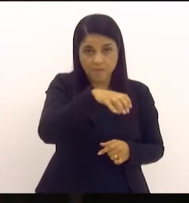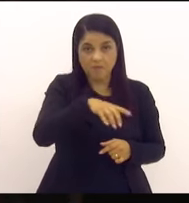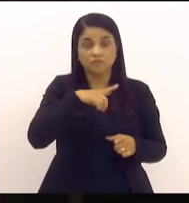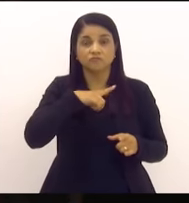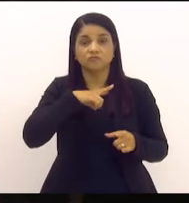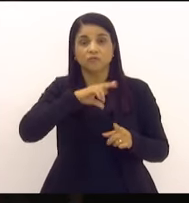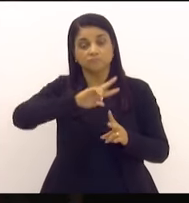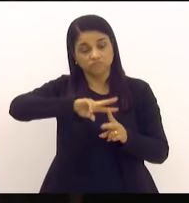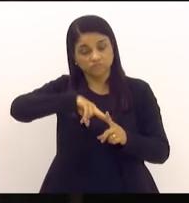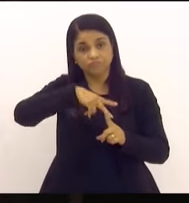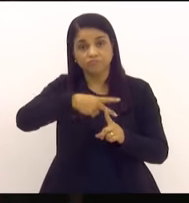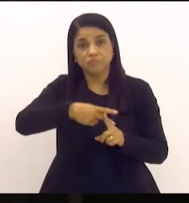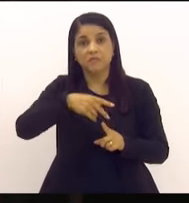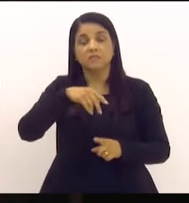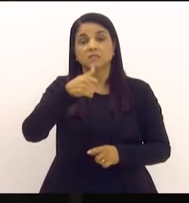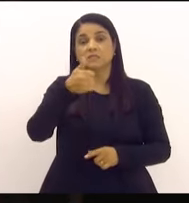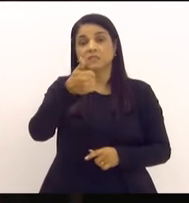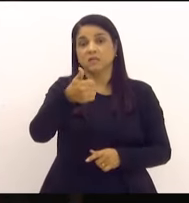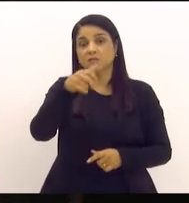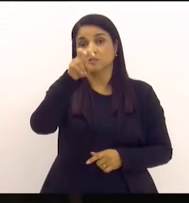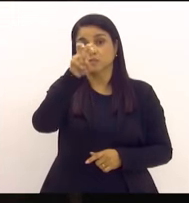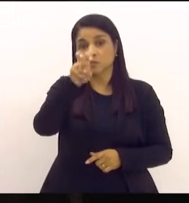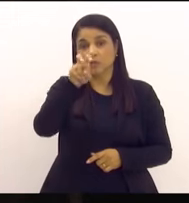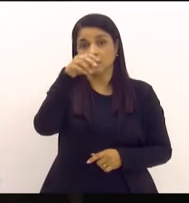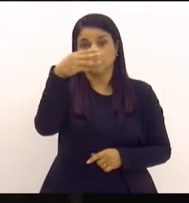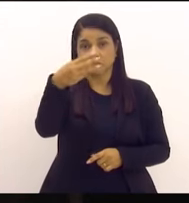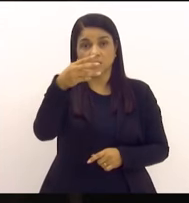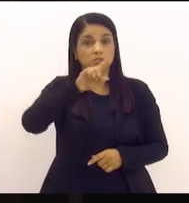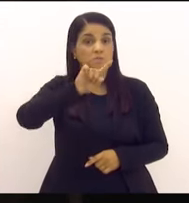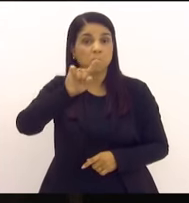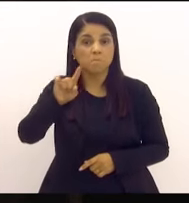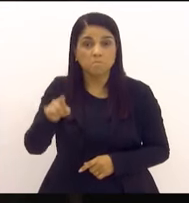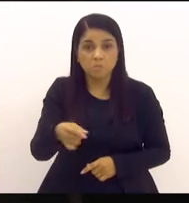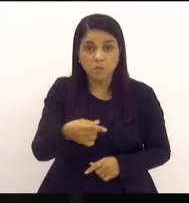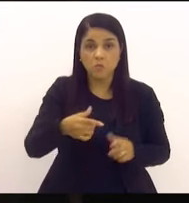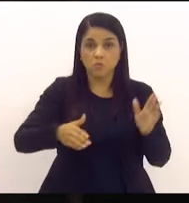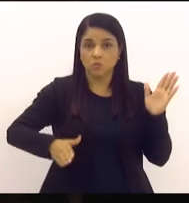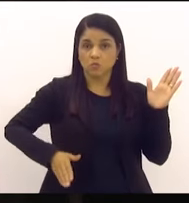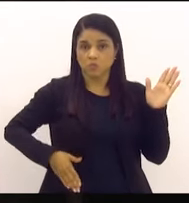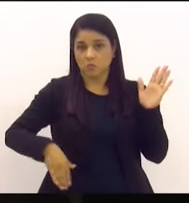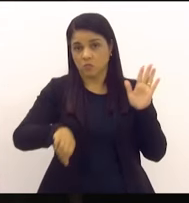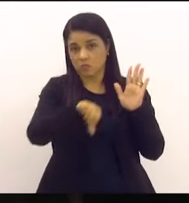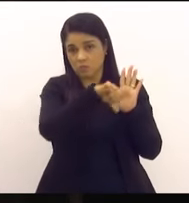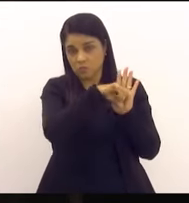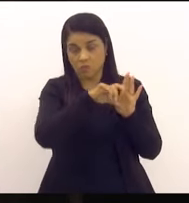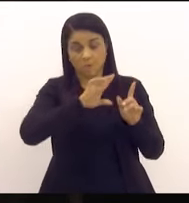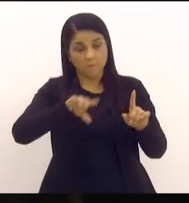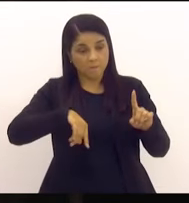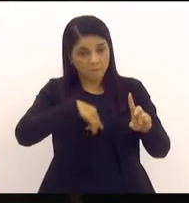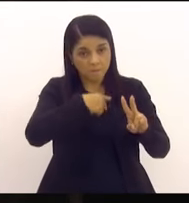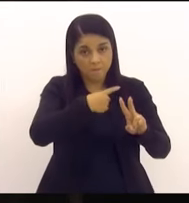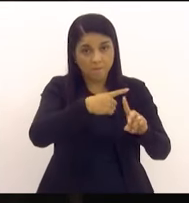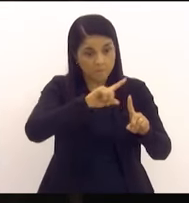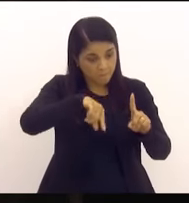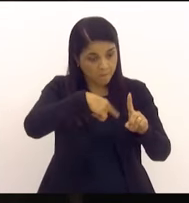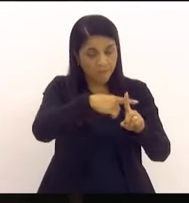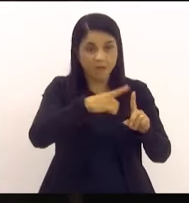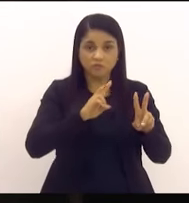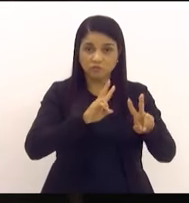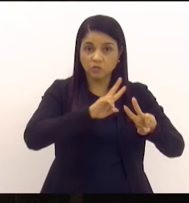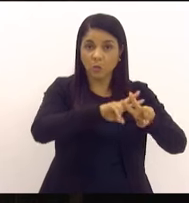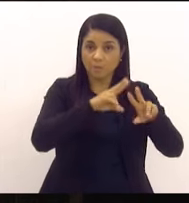56.200 criminosos. Se nós juntarmos com aqueles que estão presos, deputado Fred, dá mais de 100